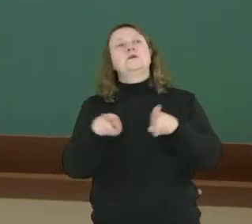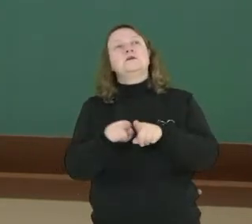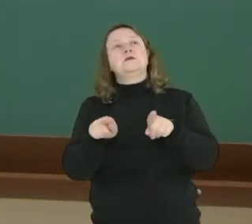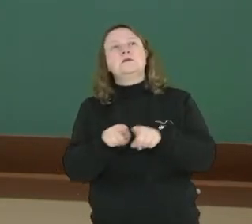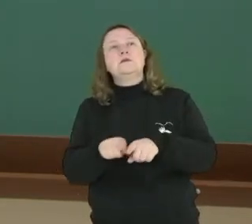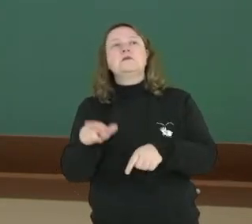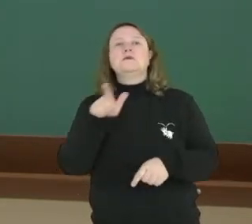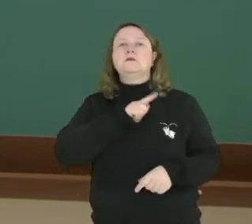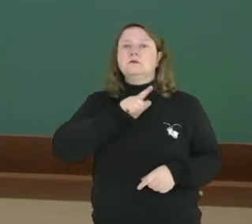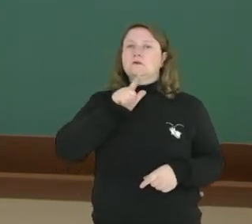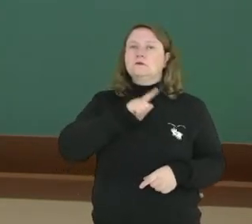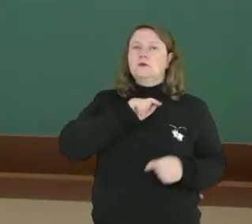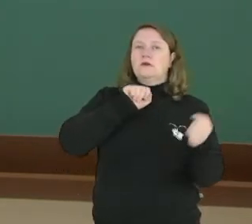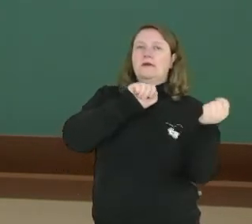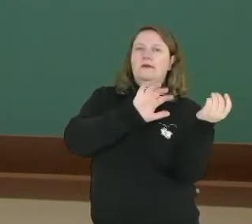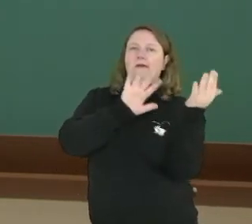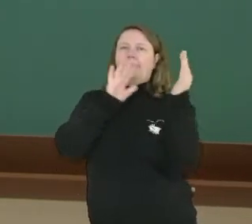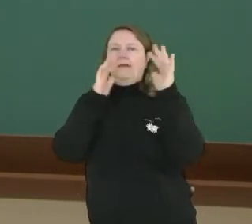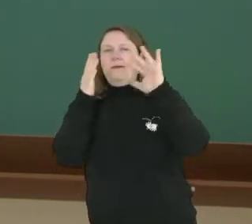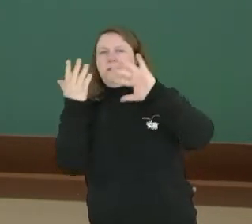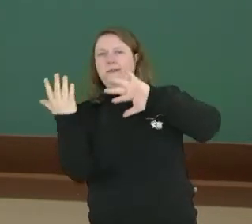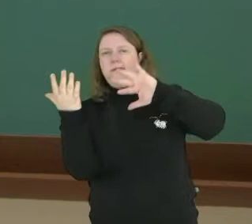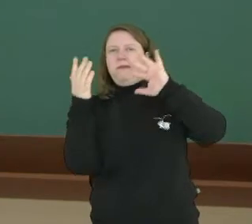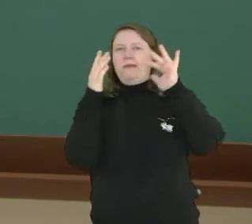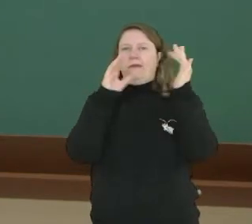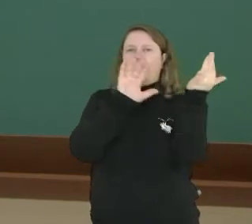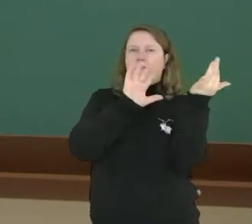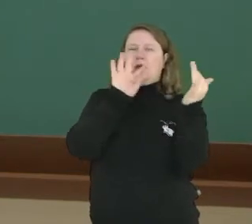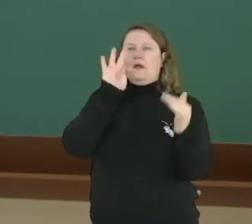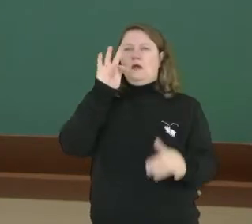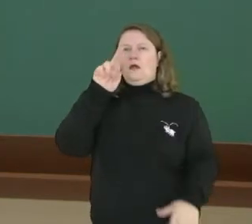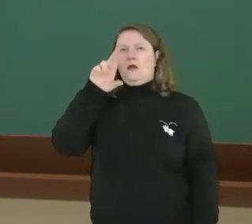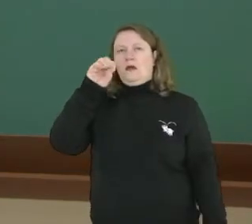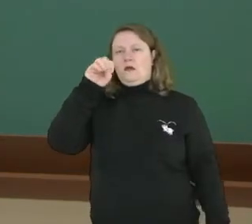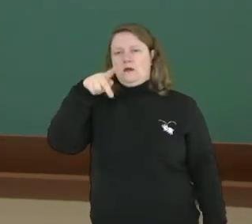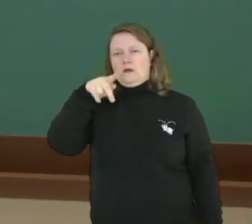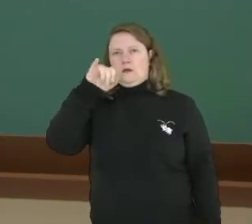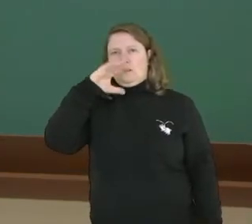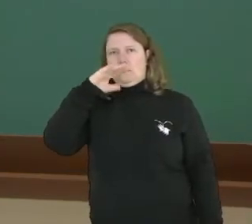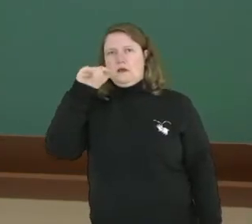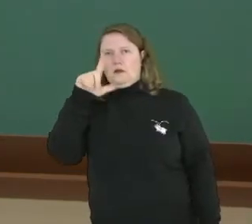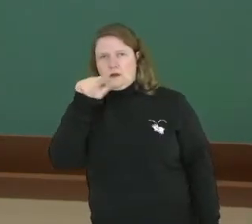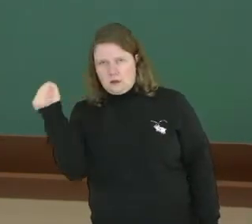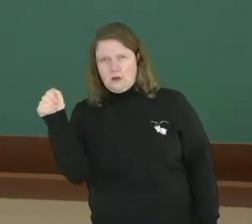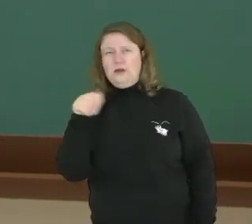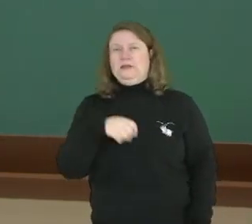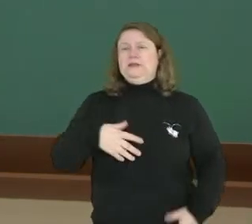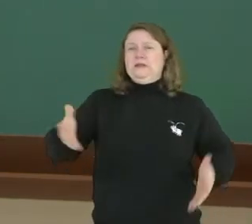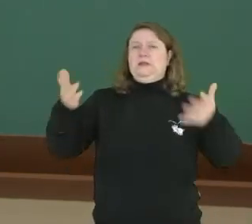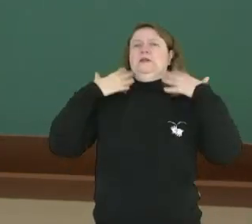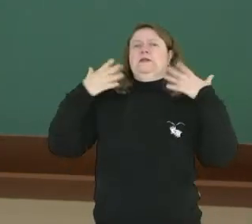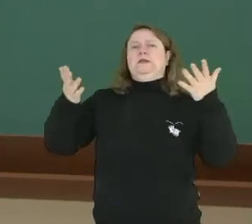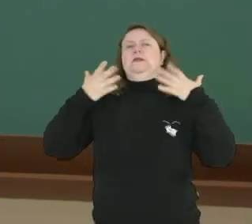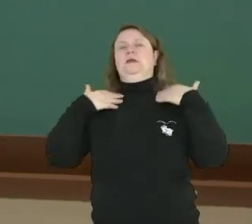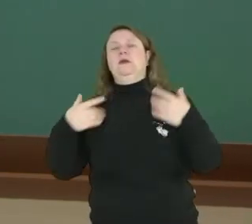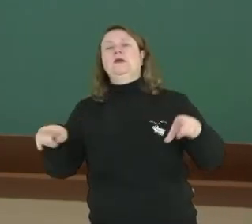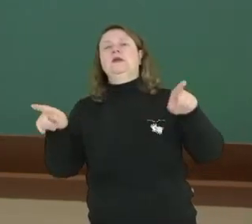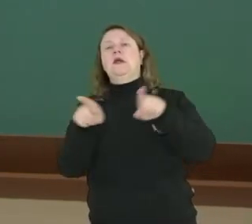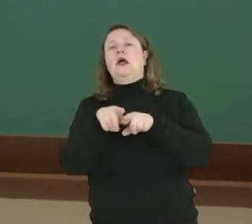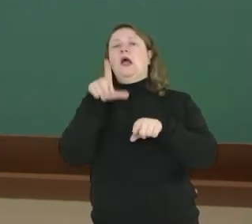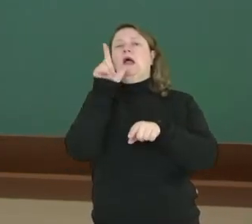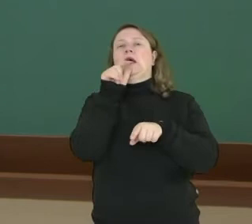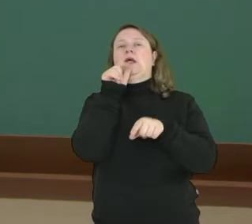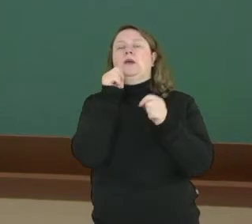clima tropical, quente e úmido. Ou seja, onde se formou a